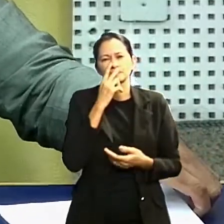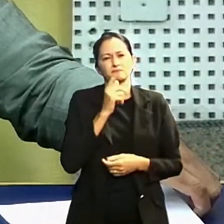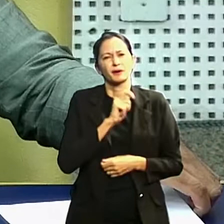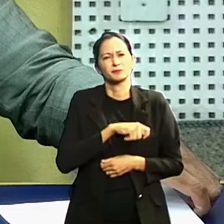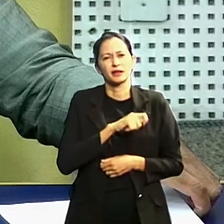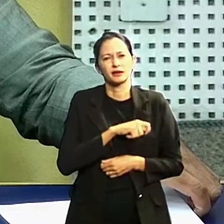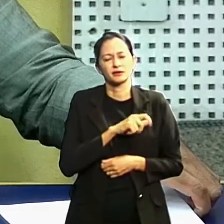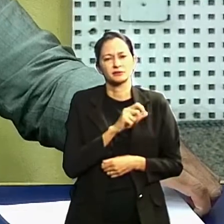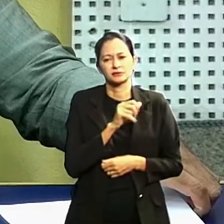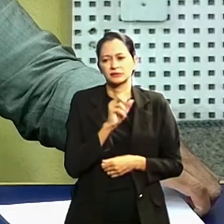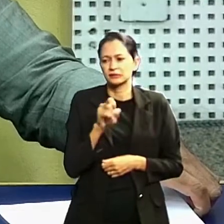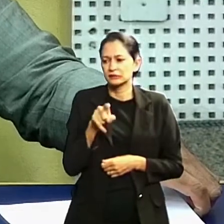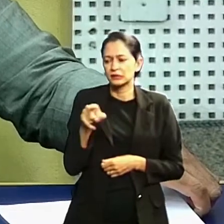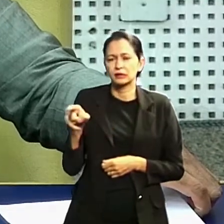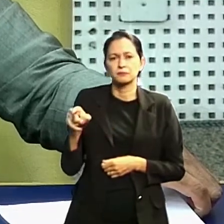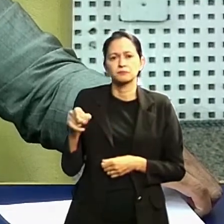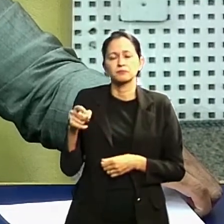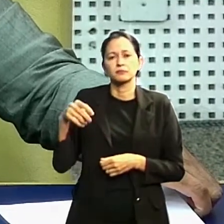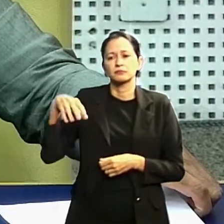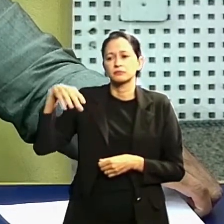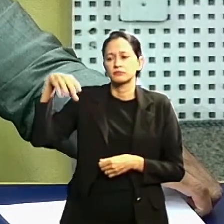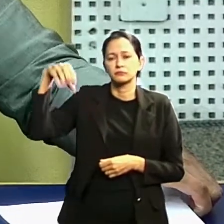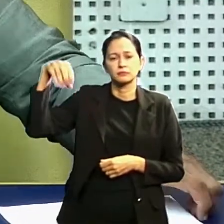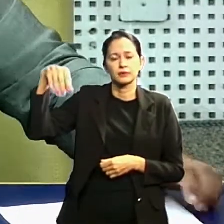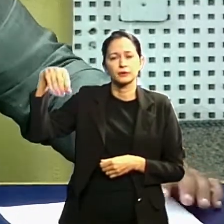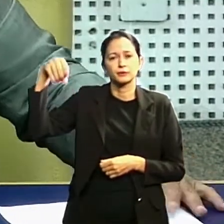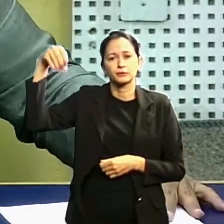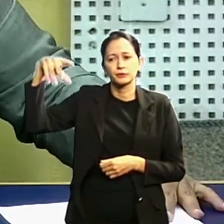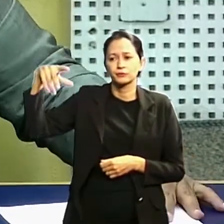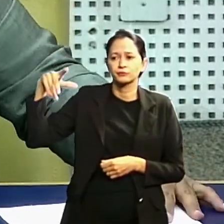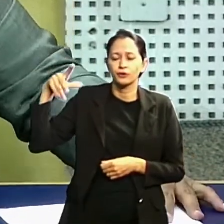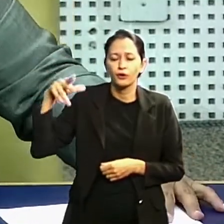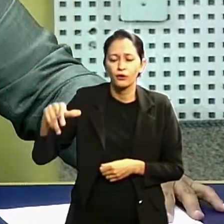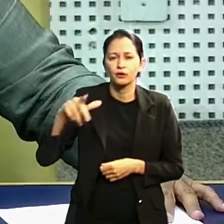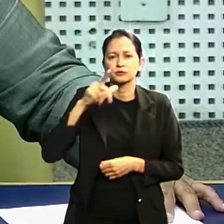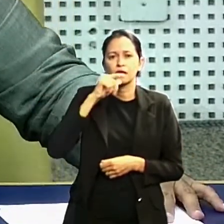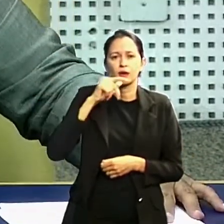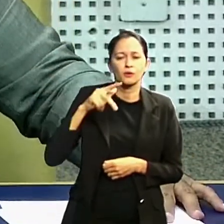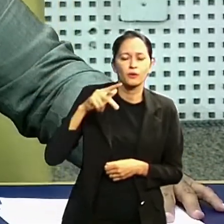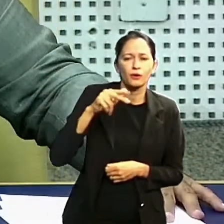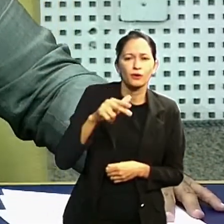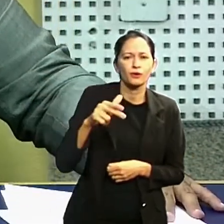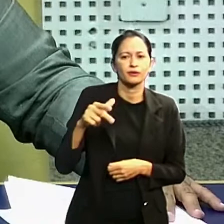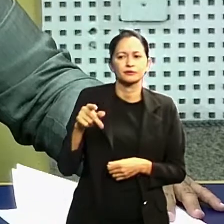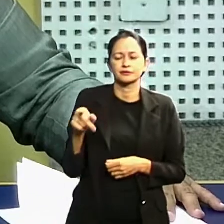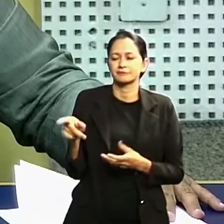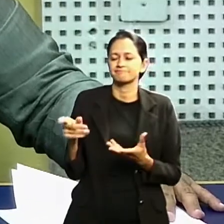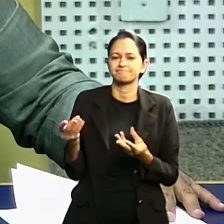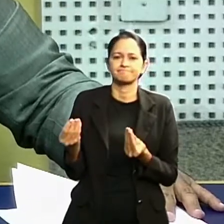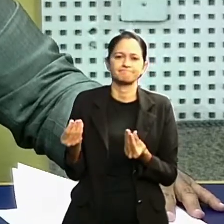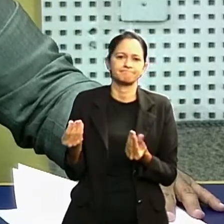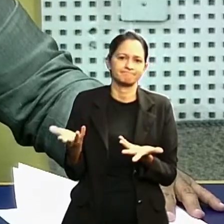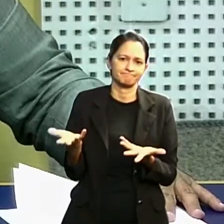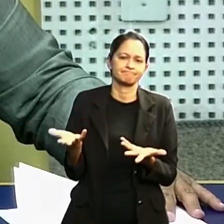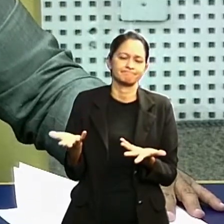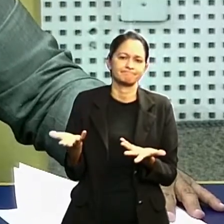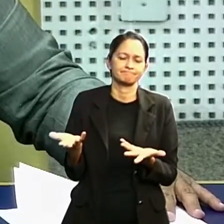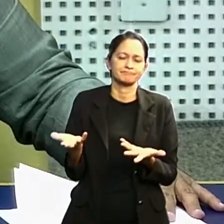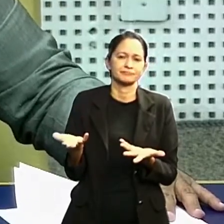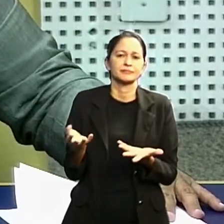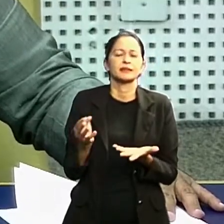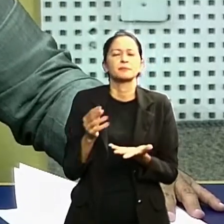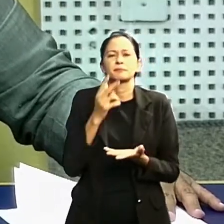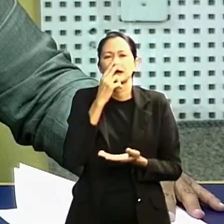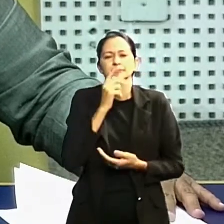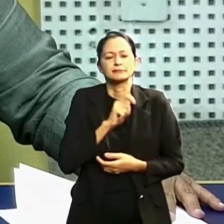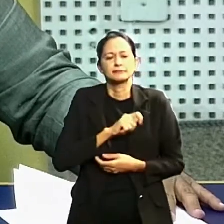maldade como essa, e ainda vetar um projeto desse, e esquece de fazer a questão social em relação às pessoas. É uma